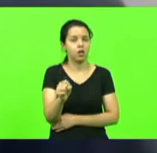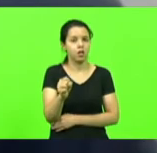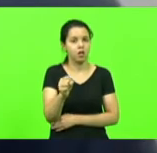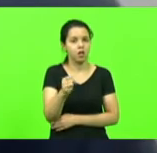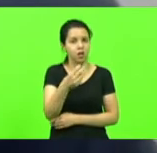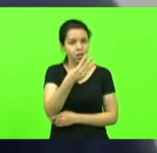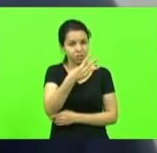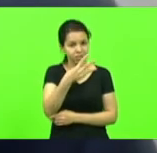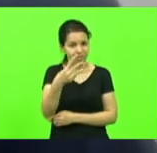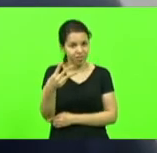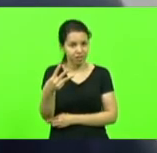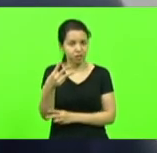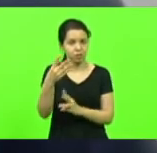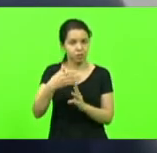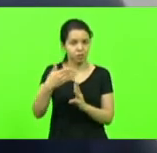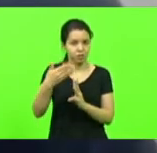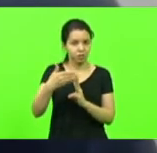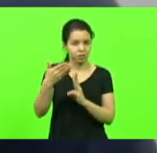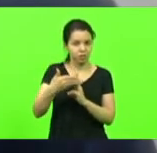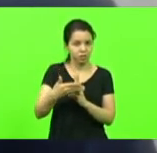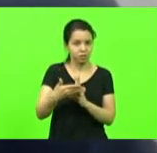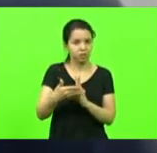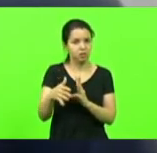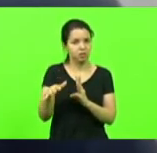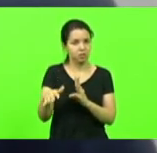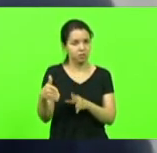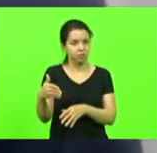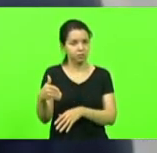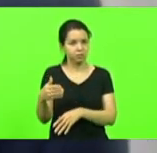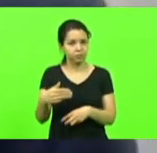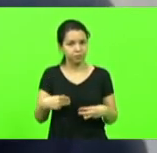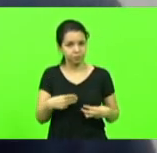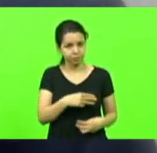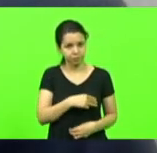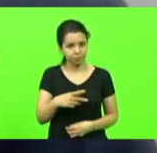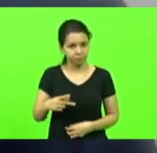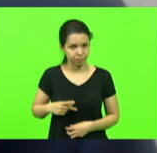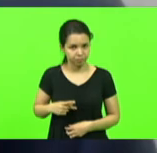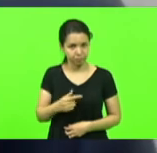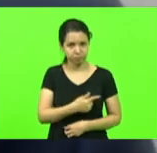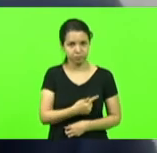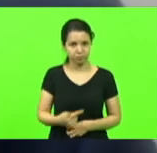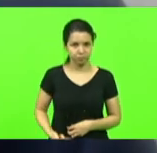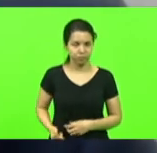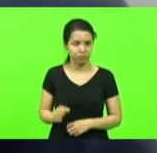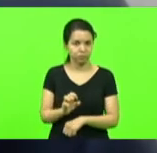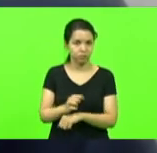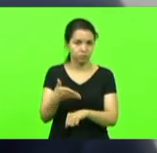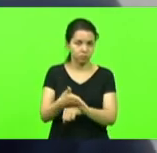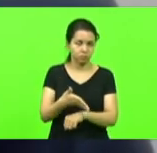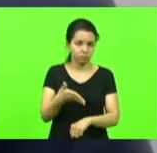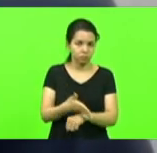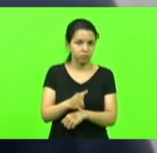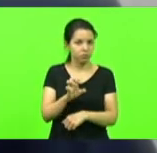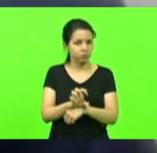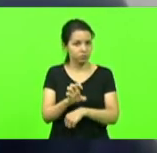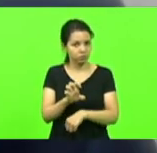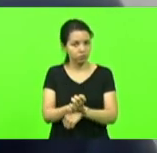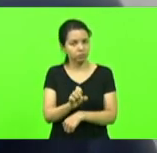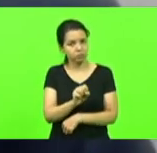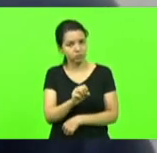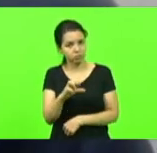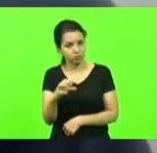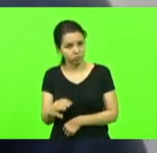tripartite. Então, envolve o Ministério, o Governo Federal, envolve o Estado de Santa Catarina, com contrapartida, e